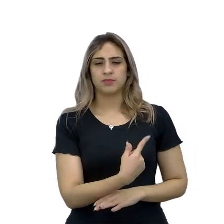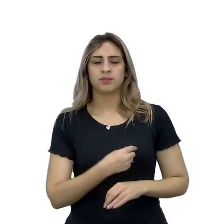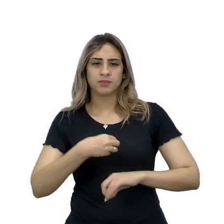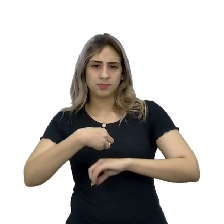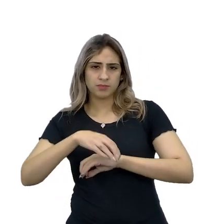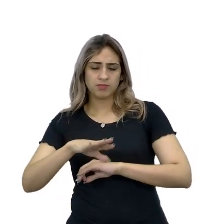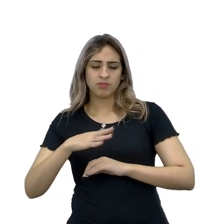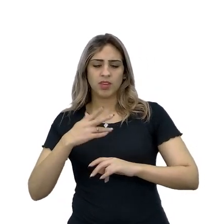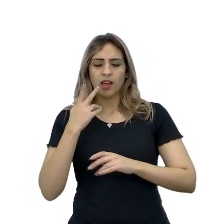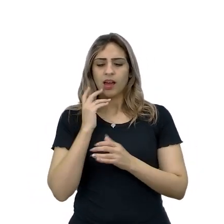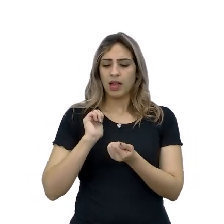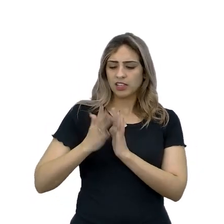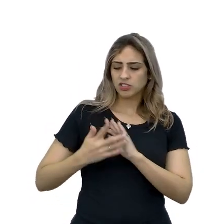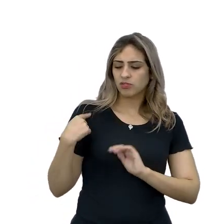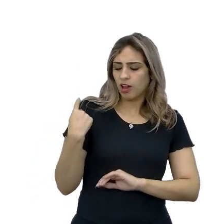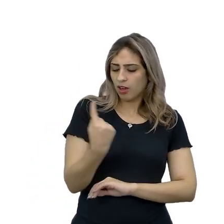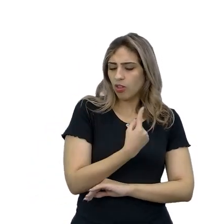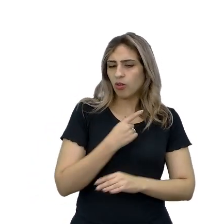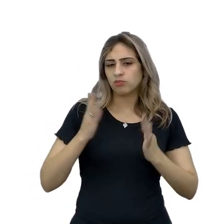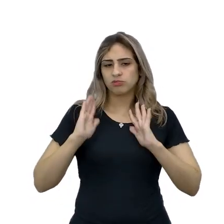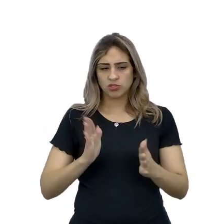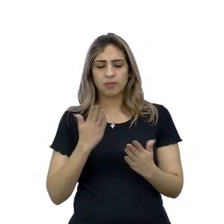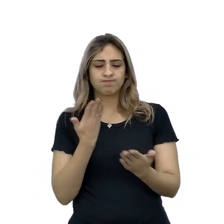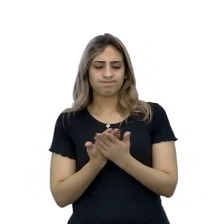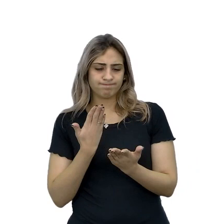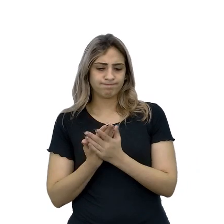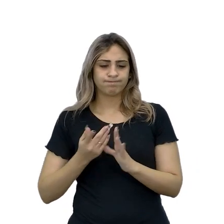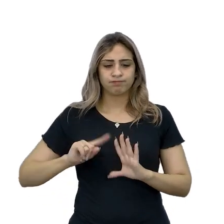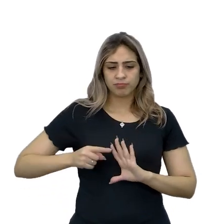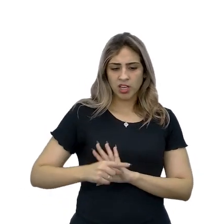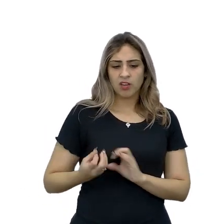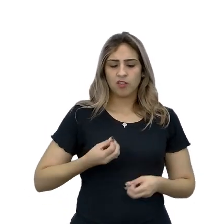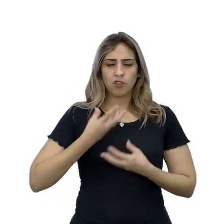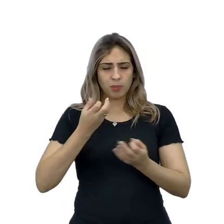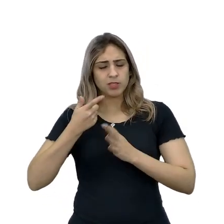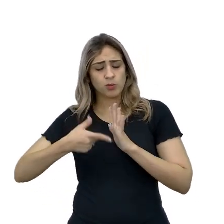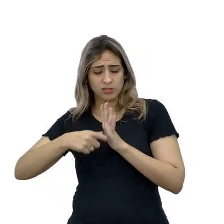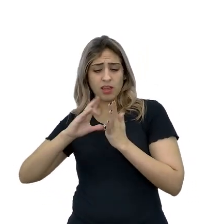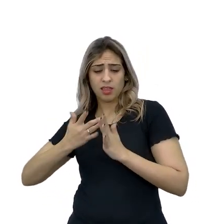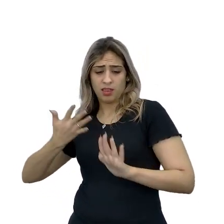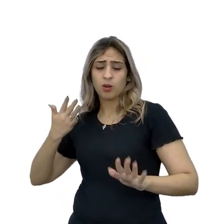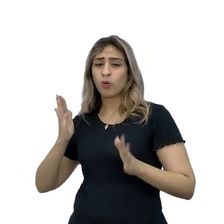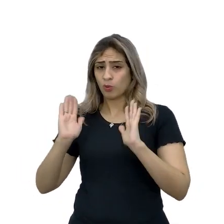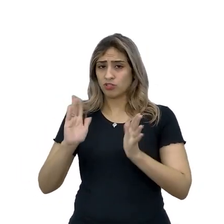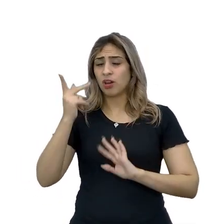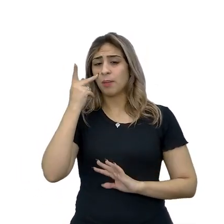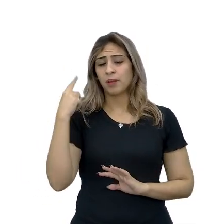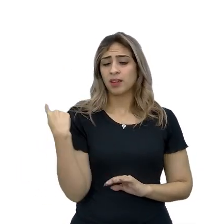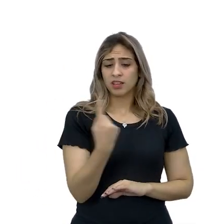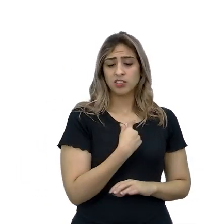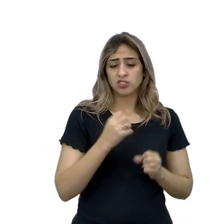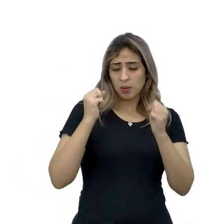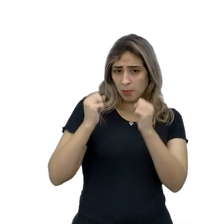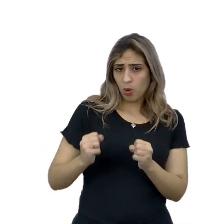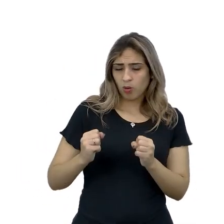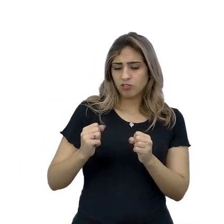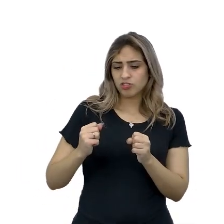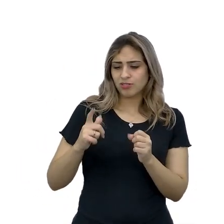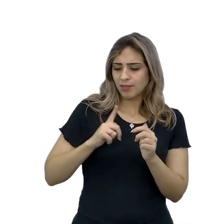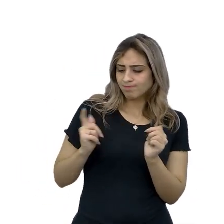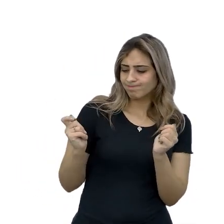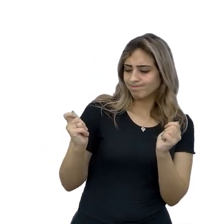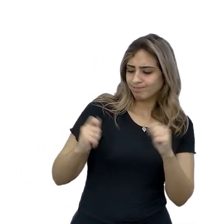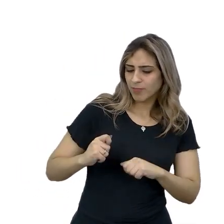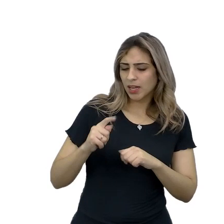de metodologias ativas que nós já estudamos em formações anteriores, para que a gente possa